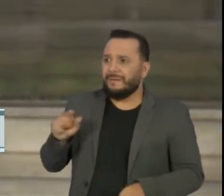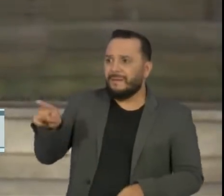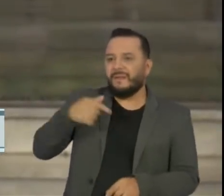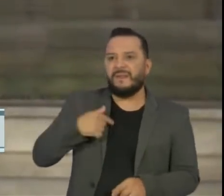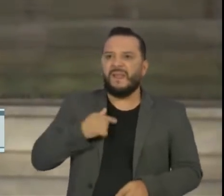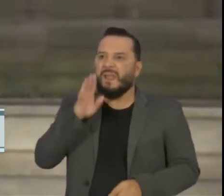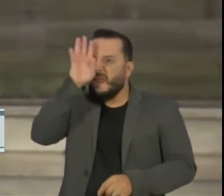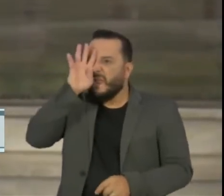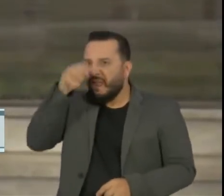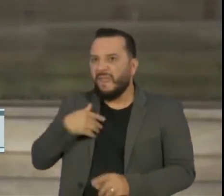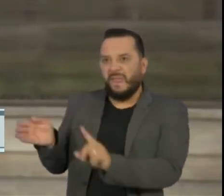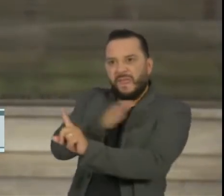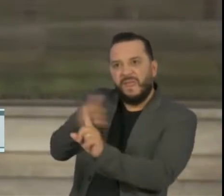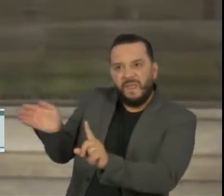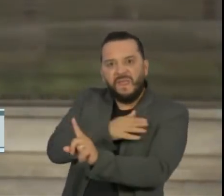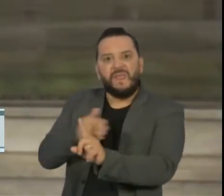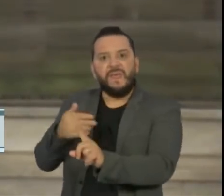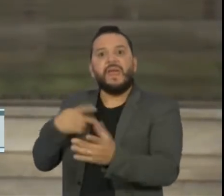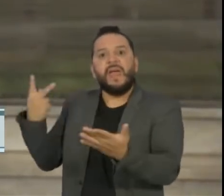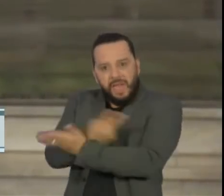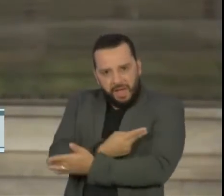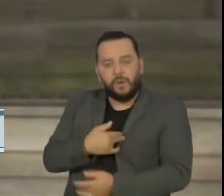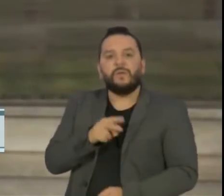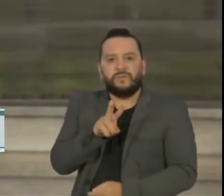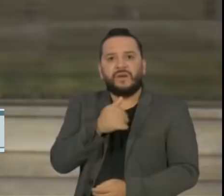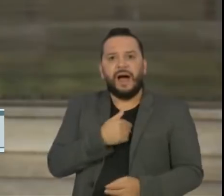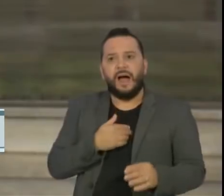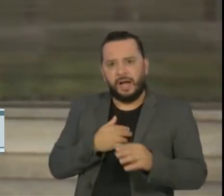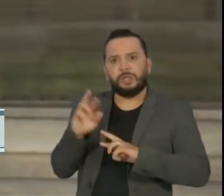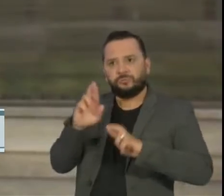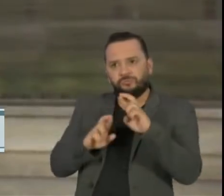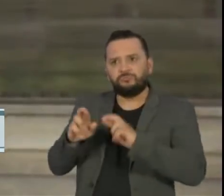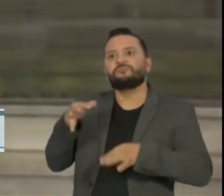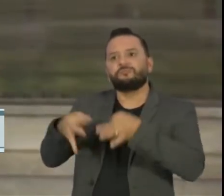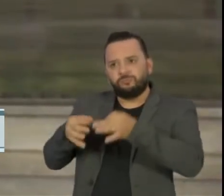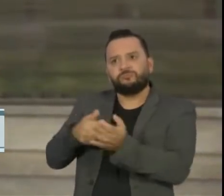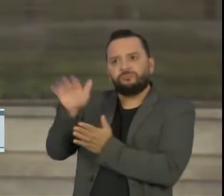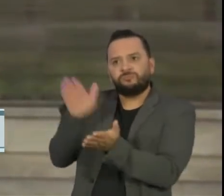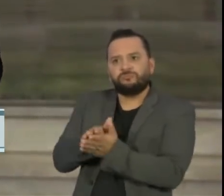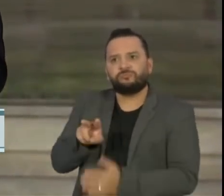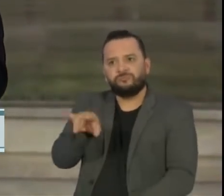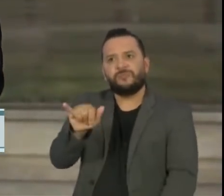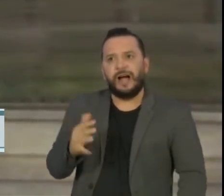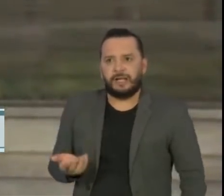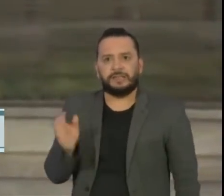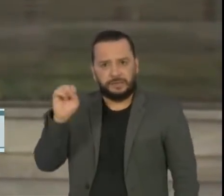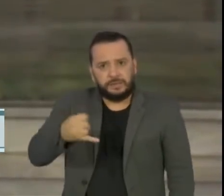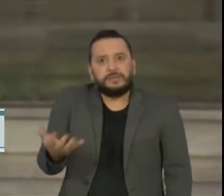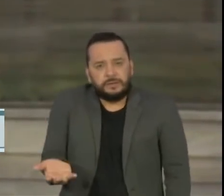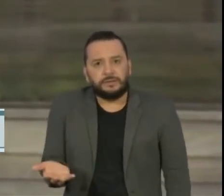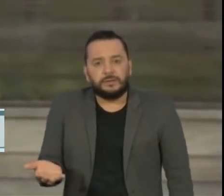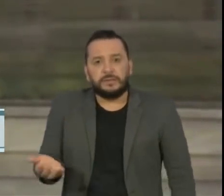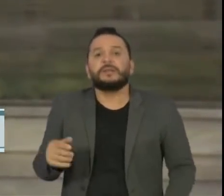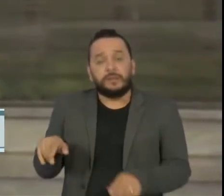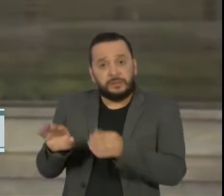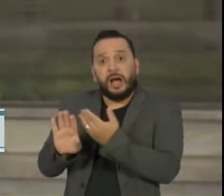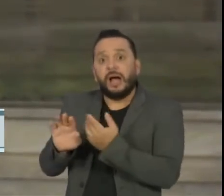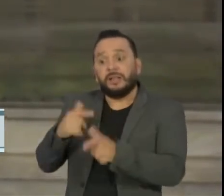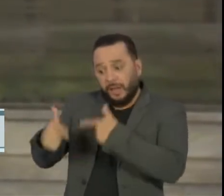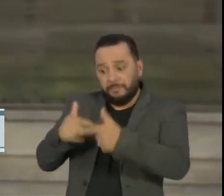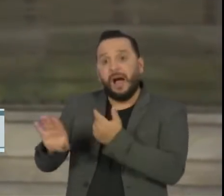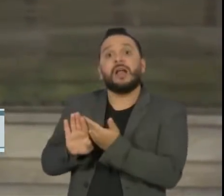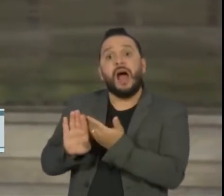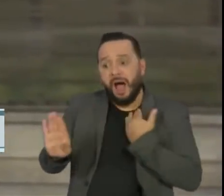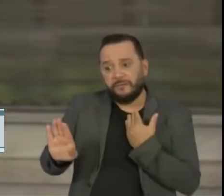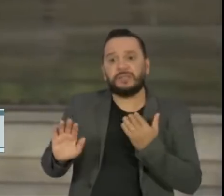equívocos, falhas, erros, passarão a ter o julgamento devido, além do afastamento imediato